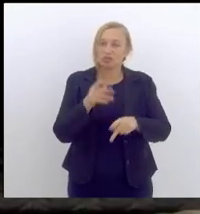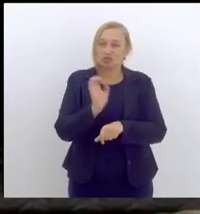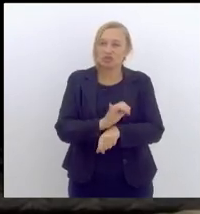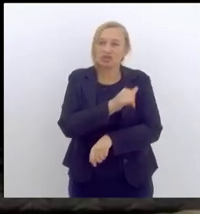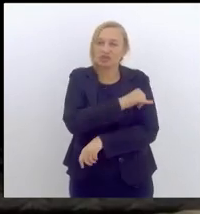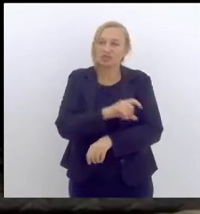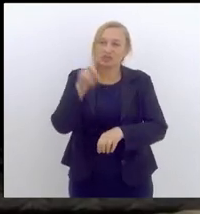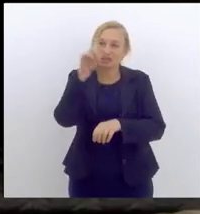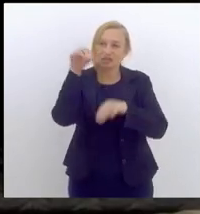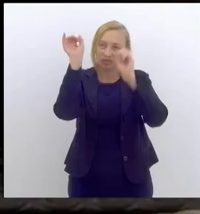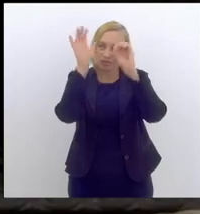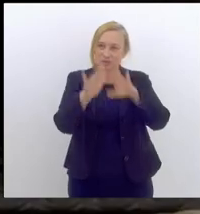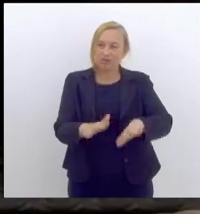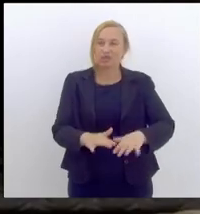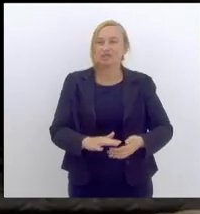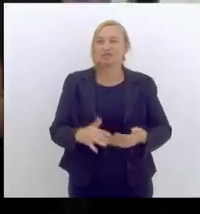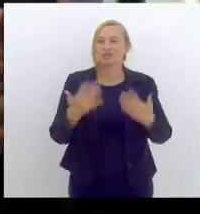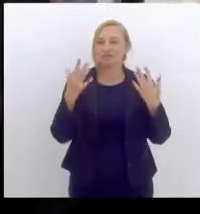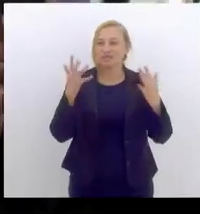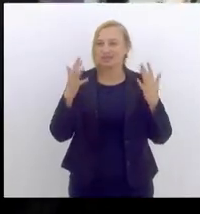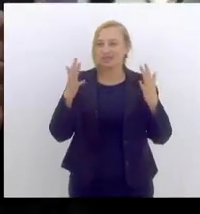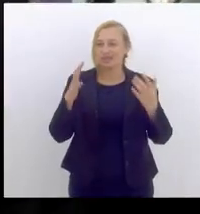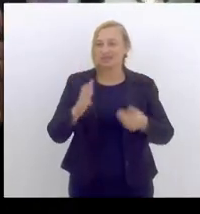te abençoe.